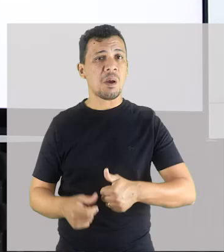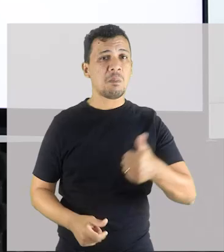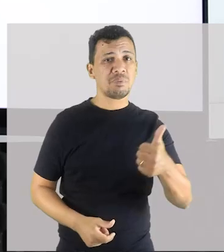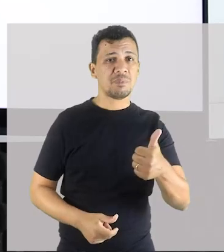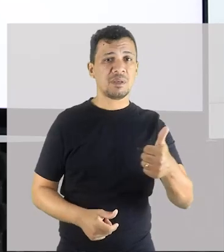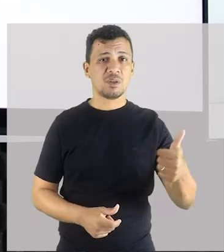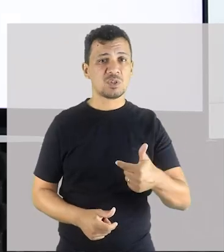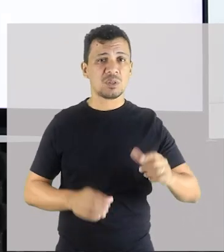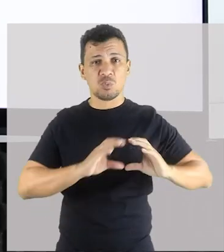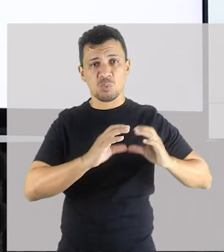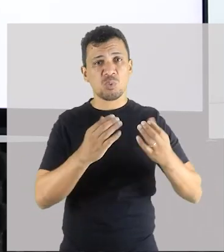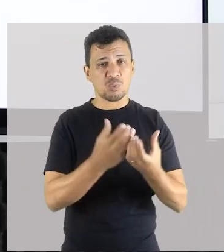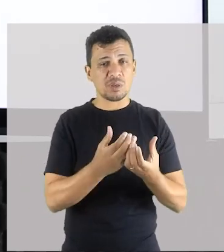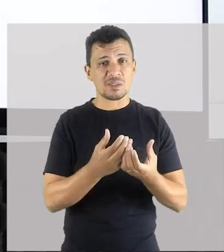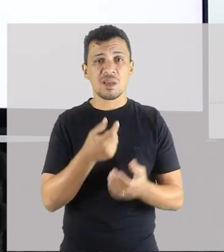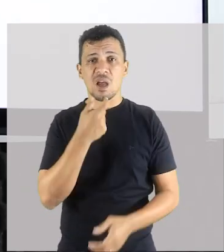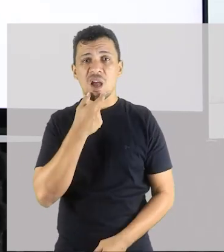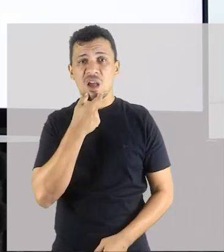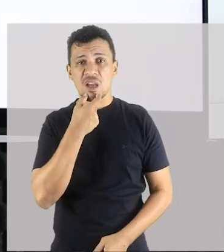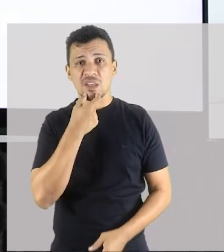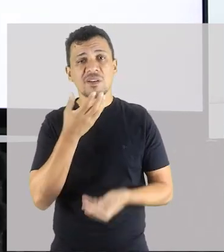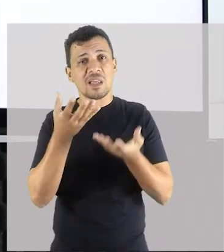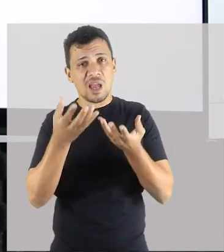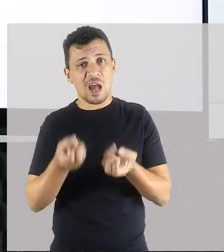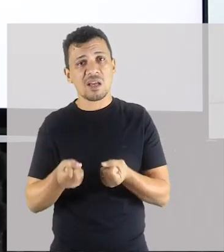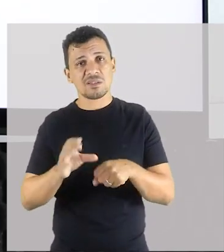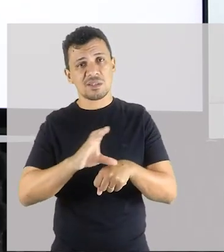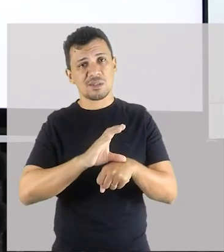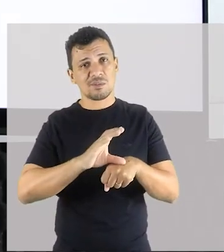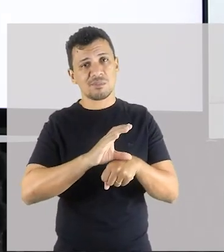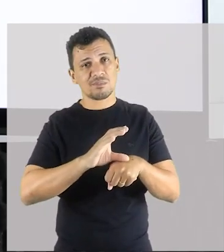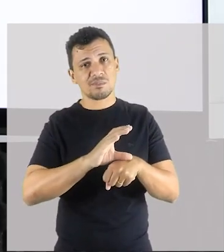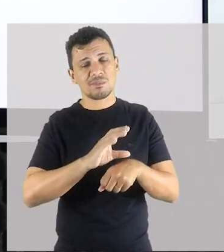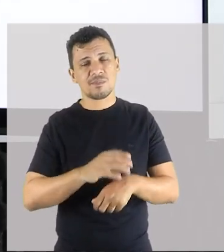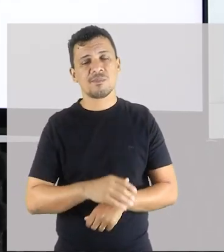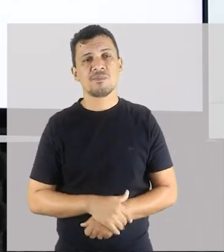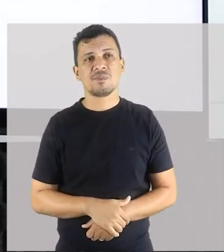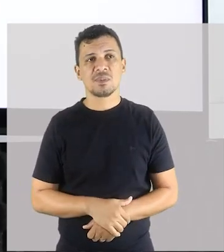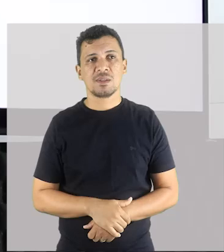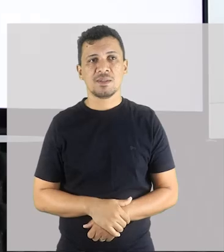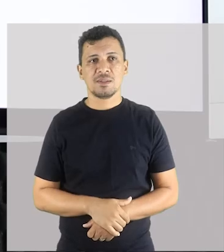Inglaterra, então, aceita essa Constituição.